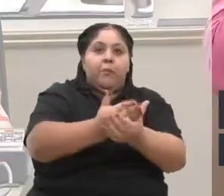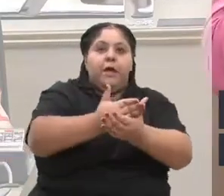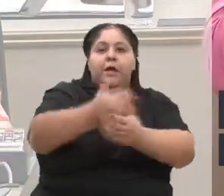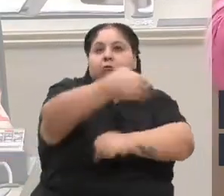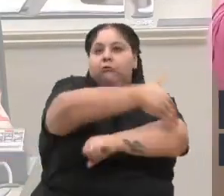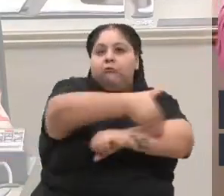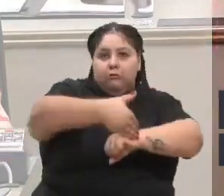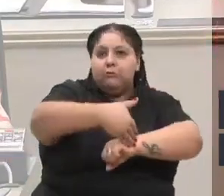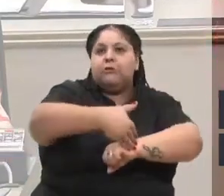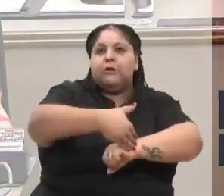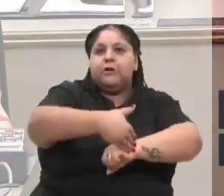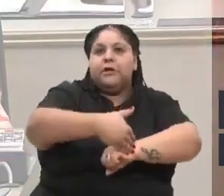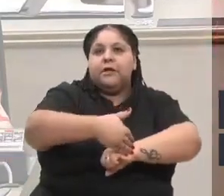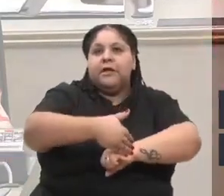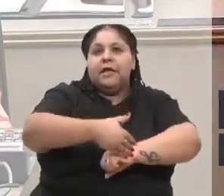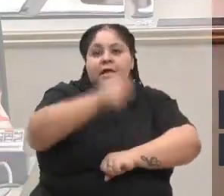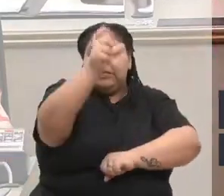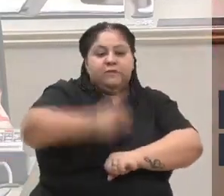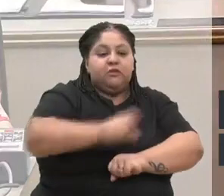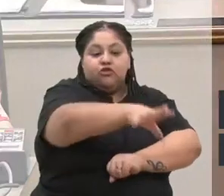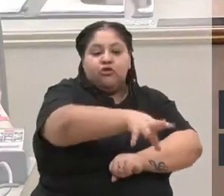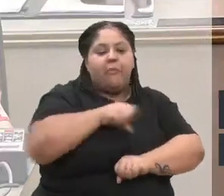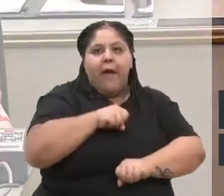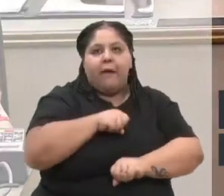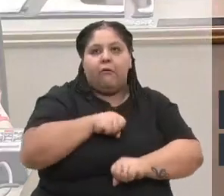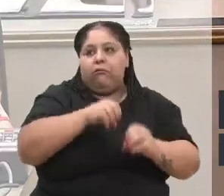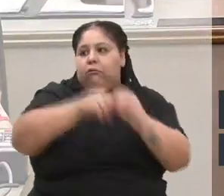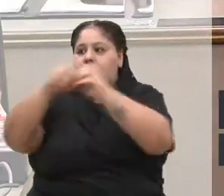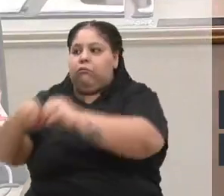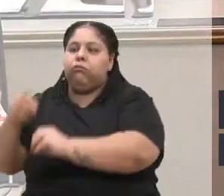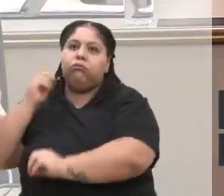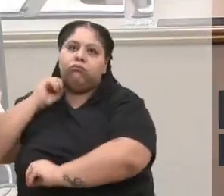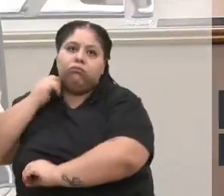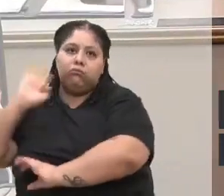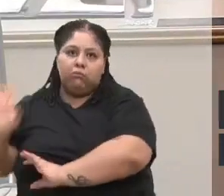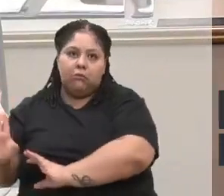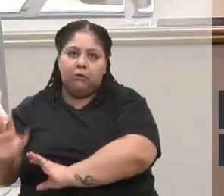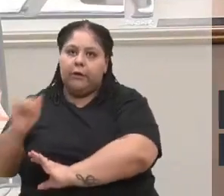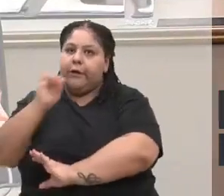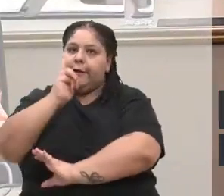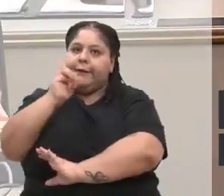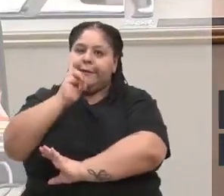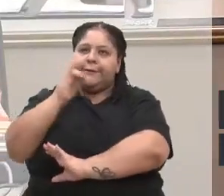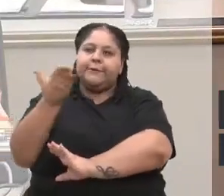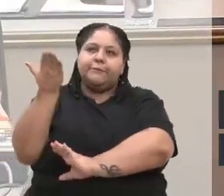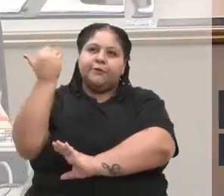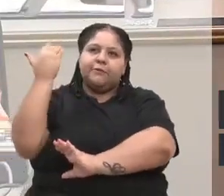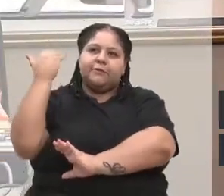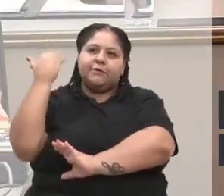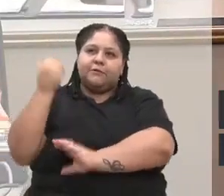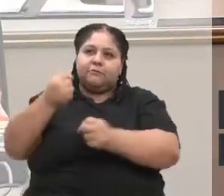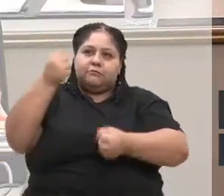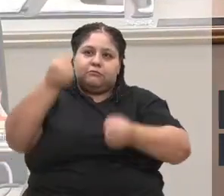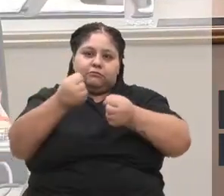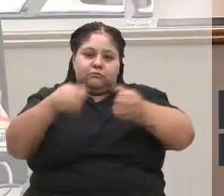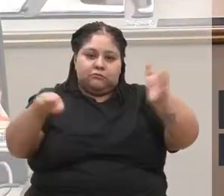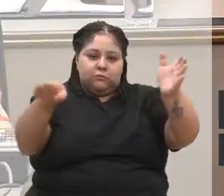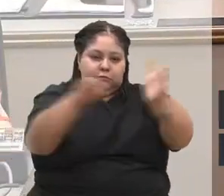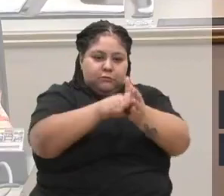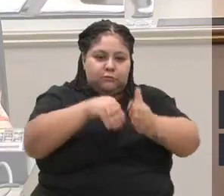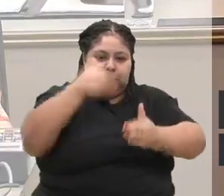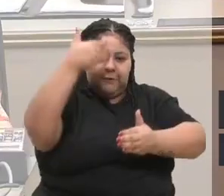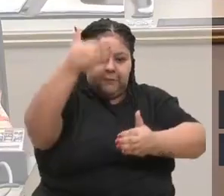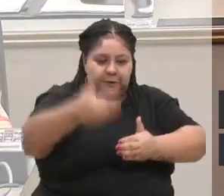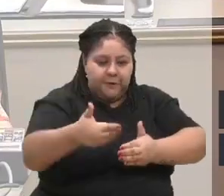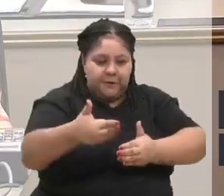uma situação que eu estacionei o meu carro em frente à academia e desci do carro, por sorte, eu